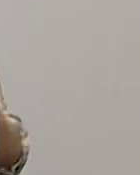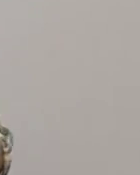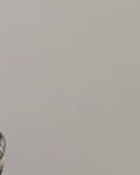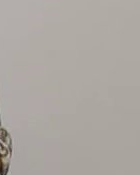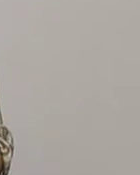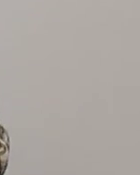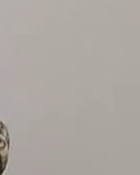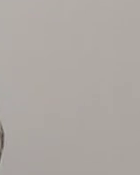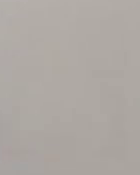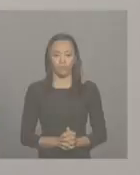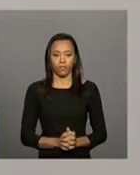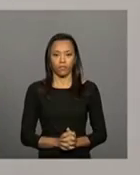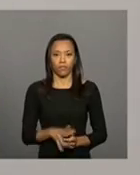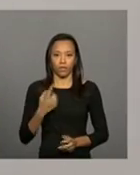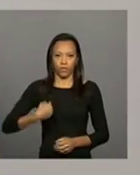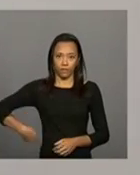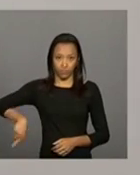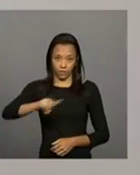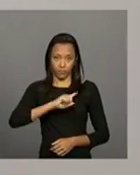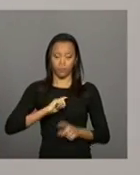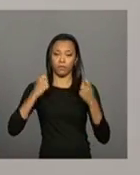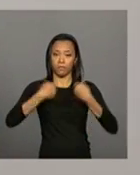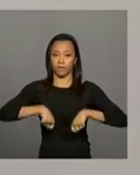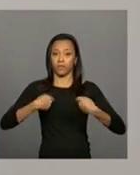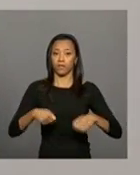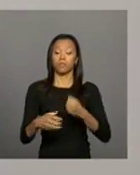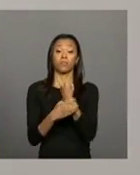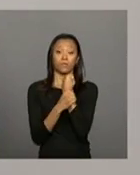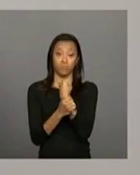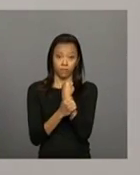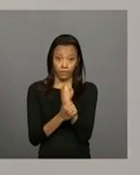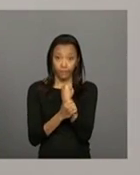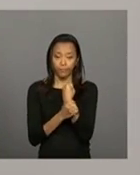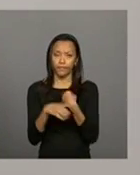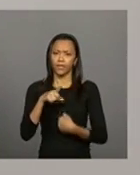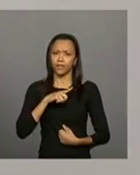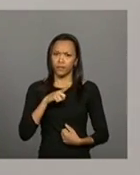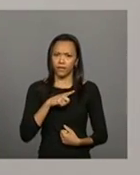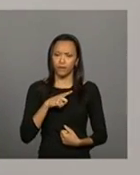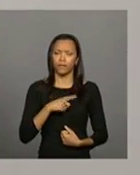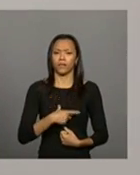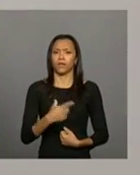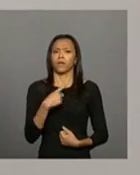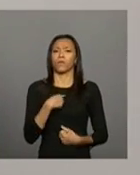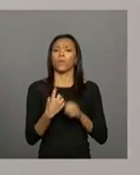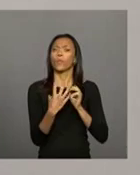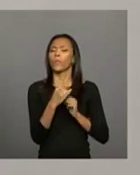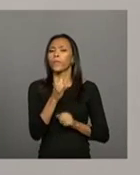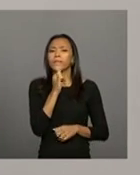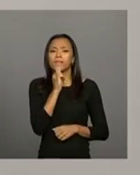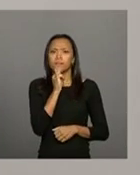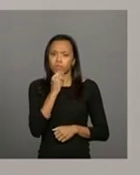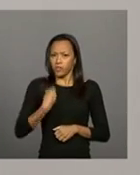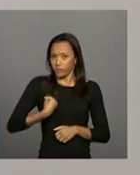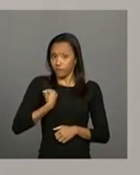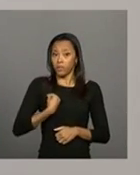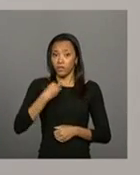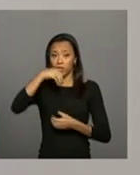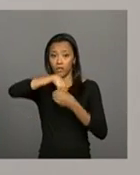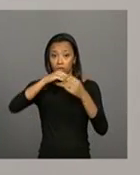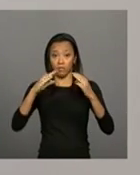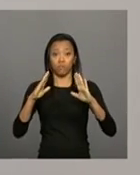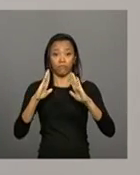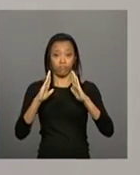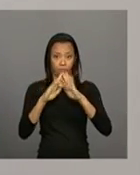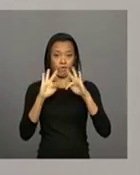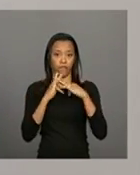de assegurar que haja um exemplo adequado dentro dos lares. O